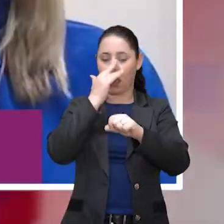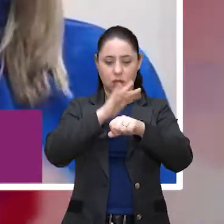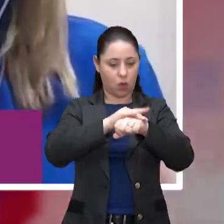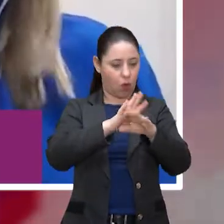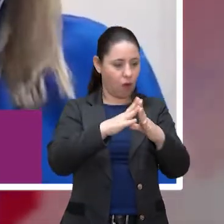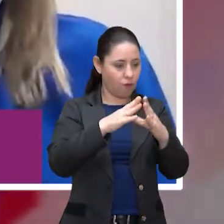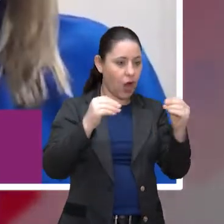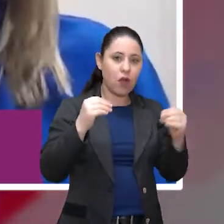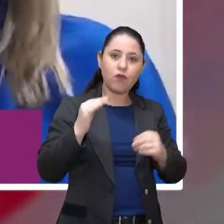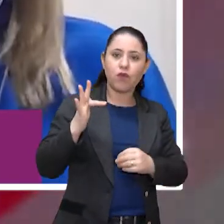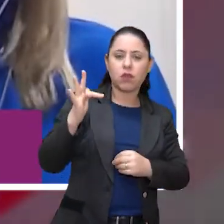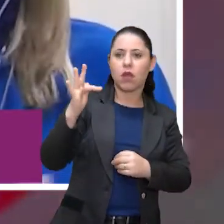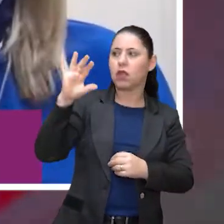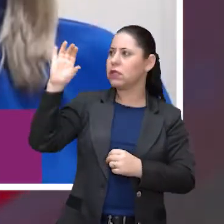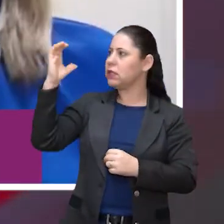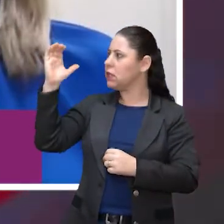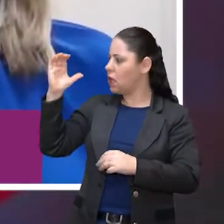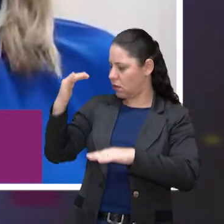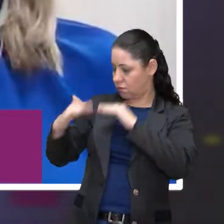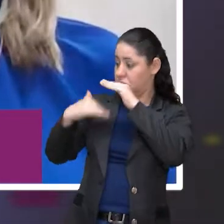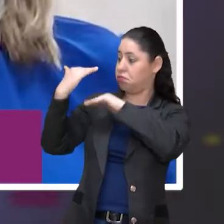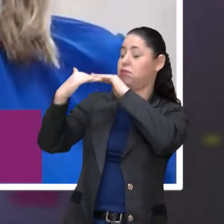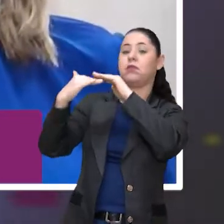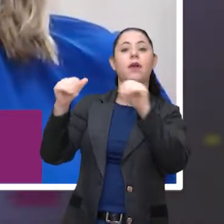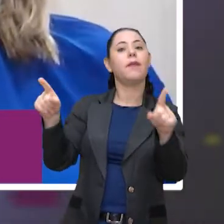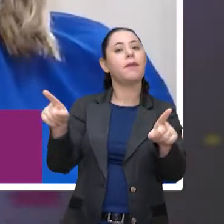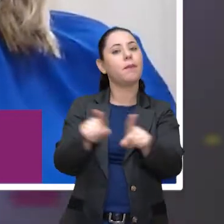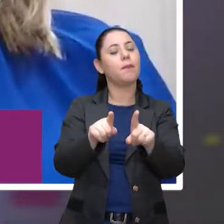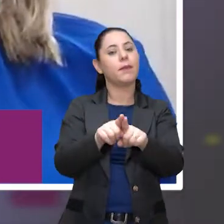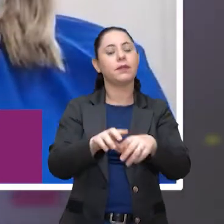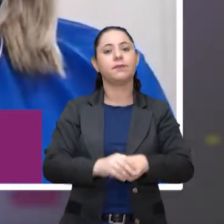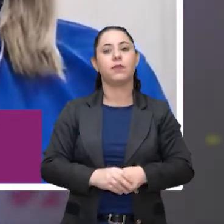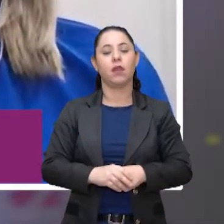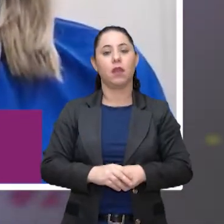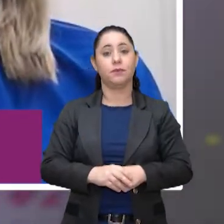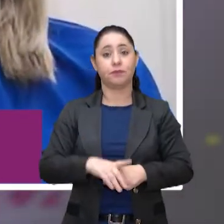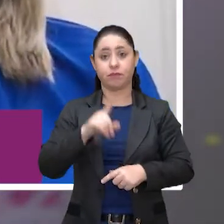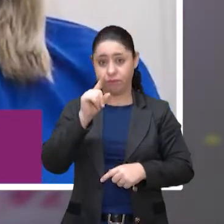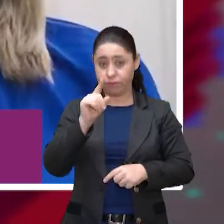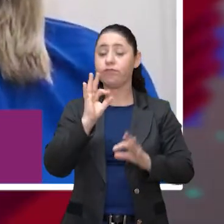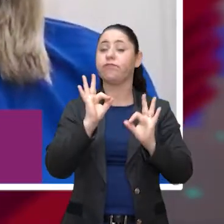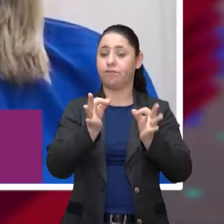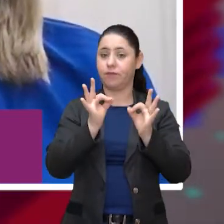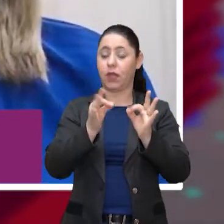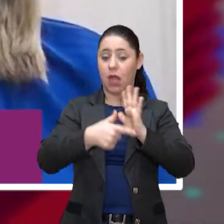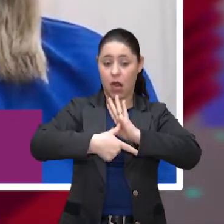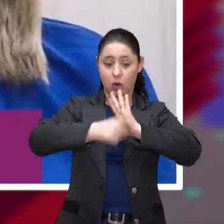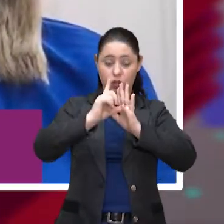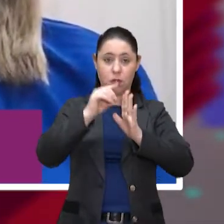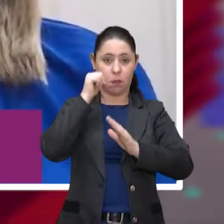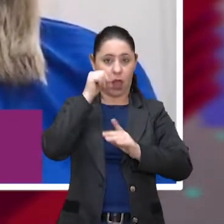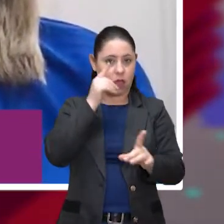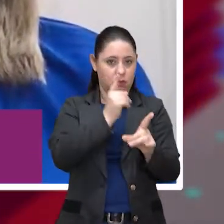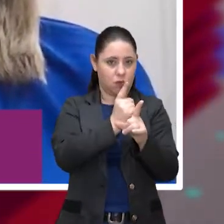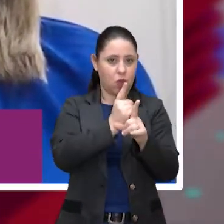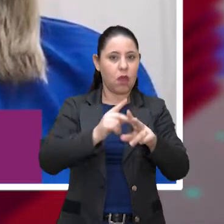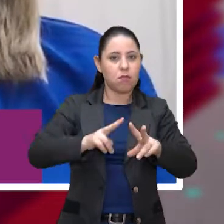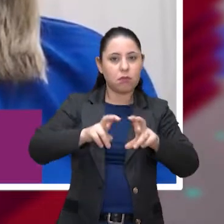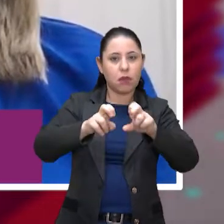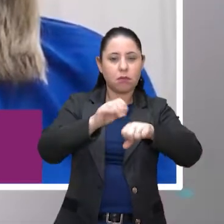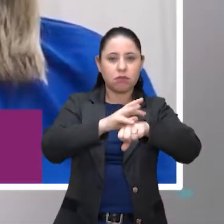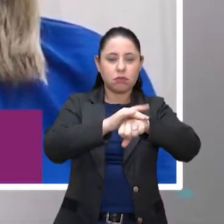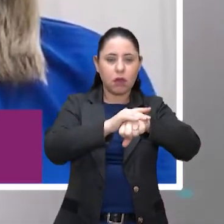A ciência avançou também, né? Com certeza. Quanto mais cedo a mulher fizer o diagnóstico,